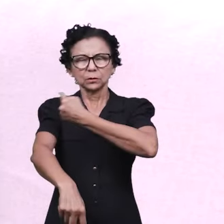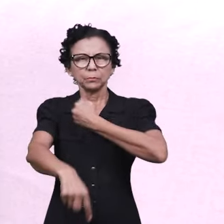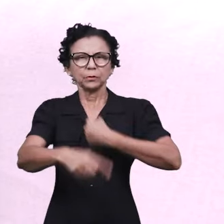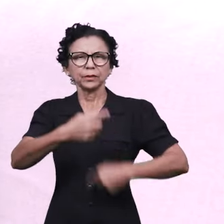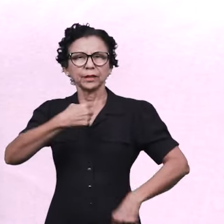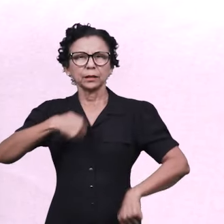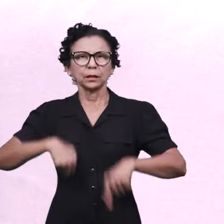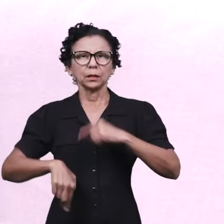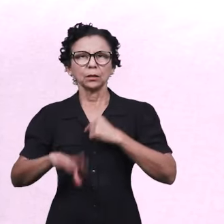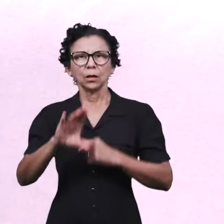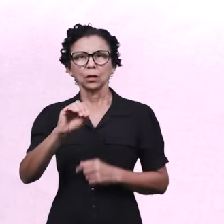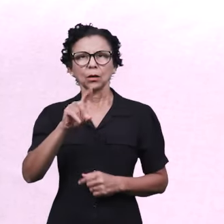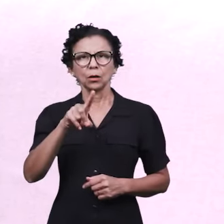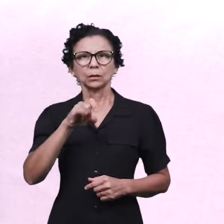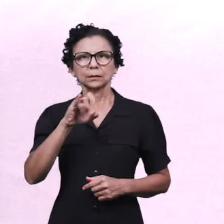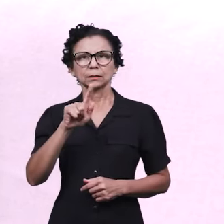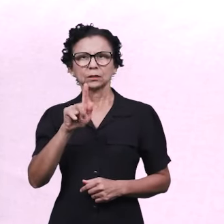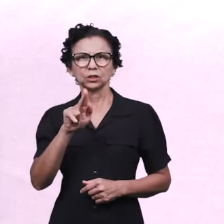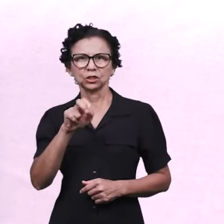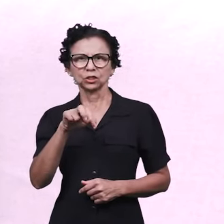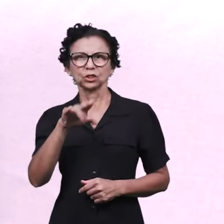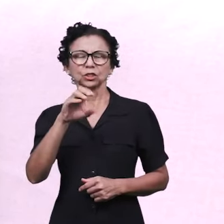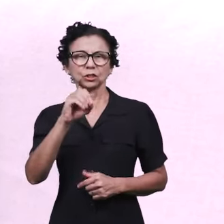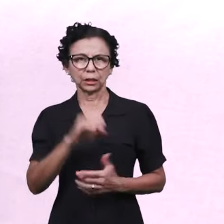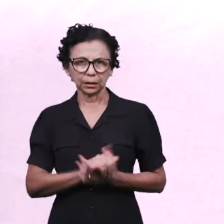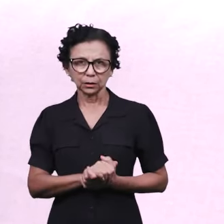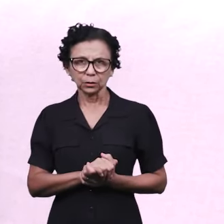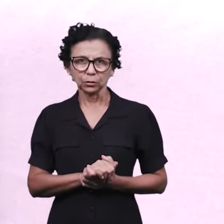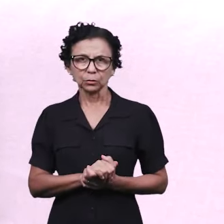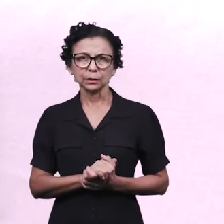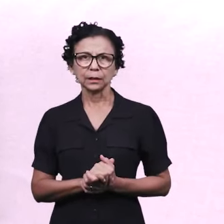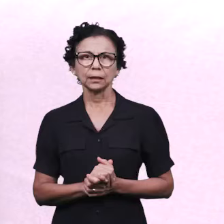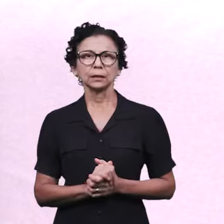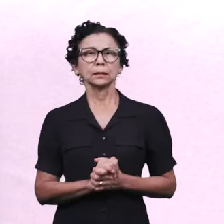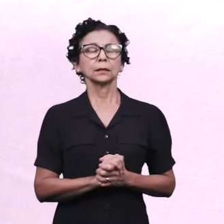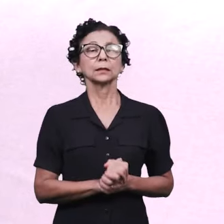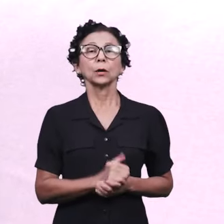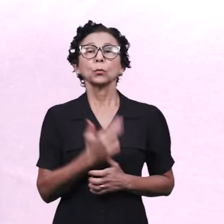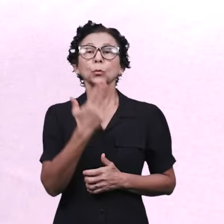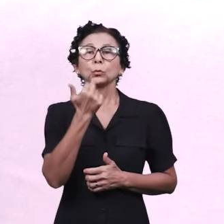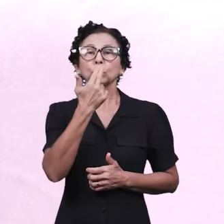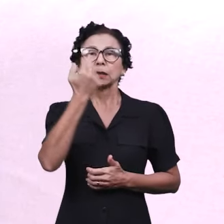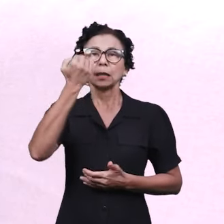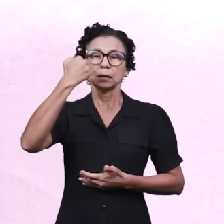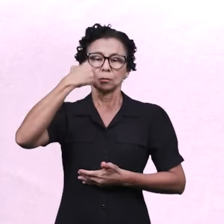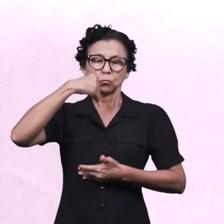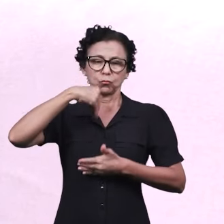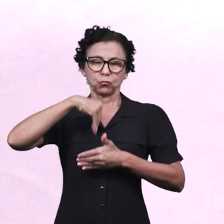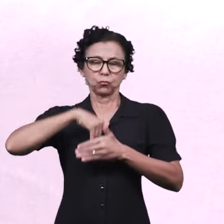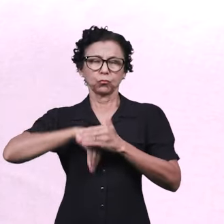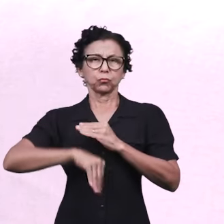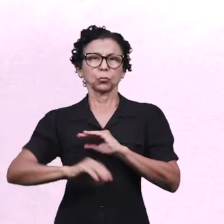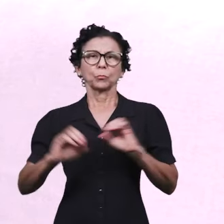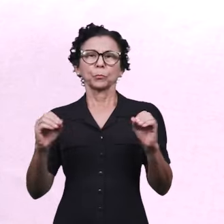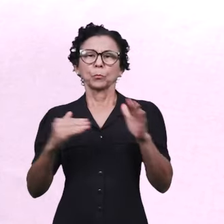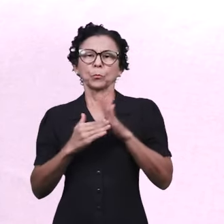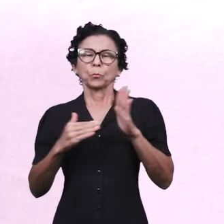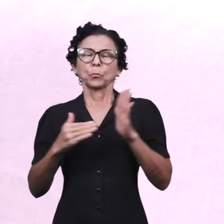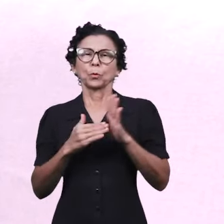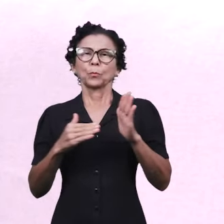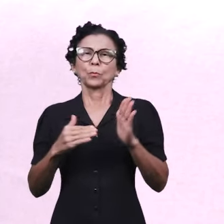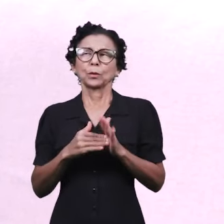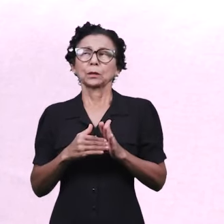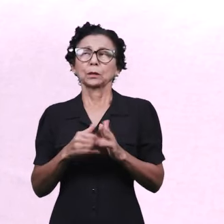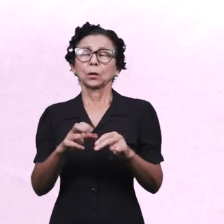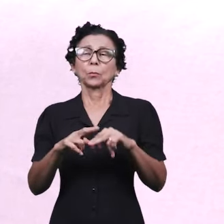tem um aporte nutricional muito baixo não chega nutrientes para aquela região por isso que a gente fica fica com aquele